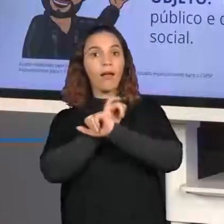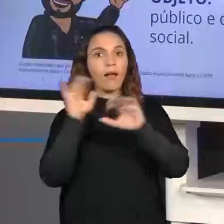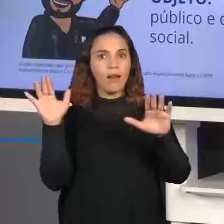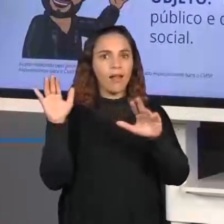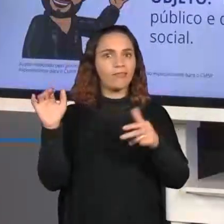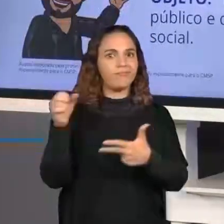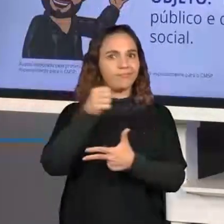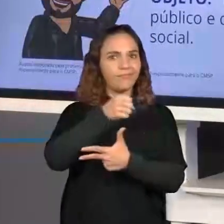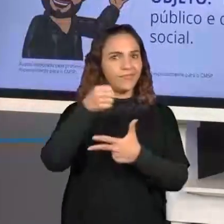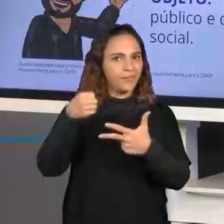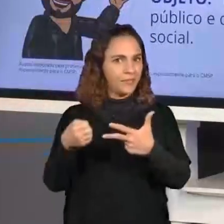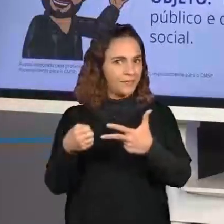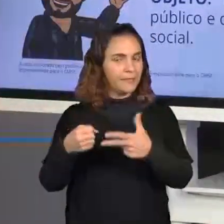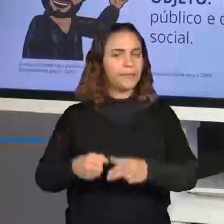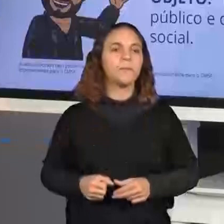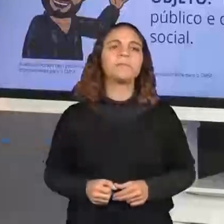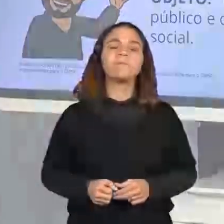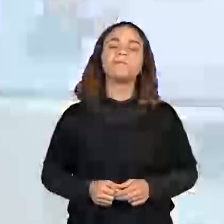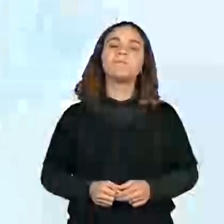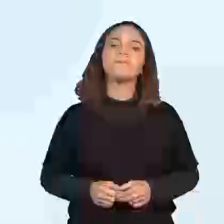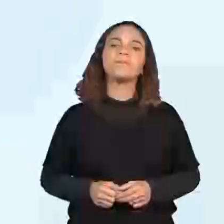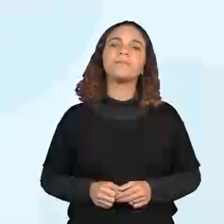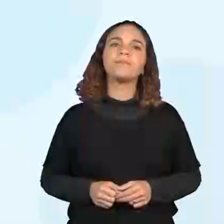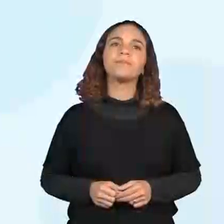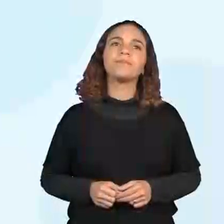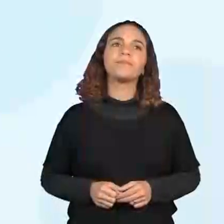3 poderes. Olha só.